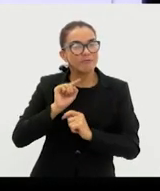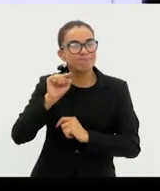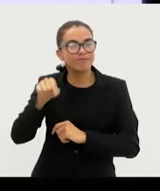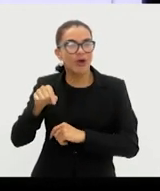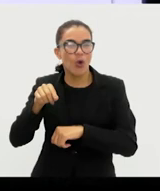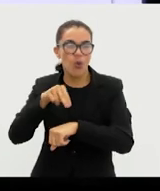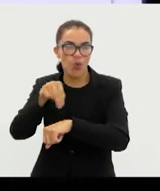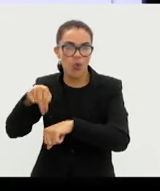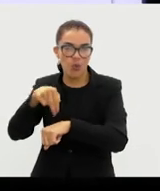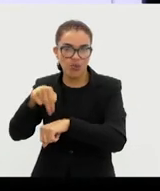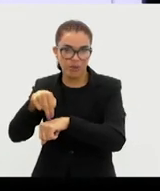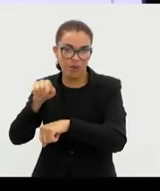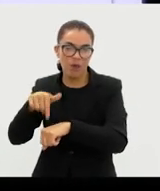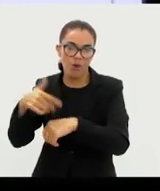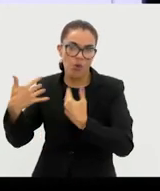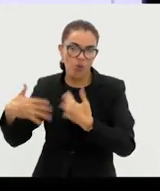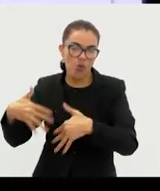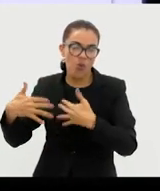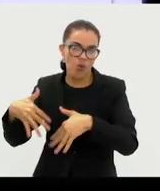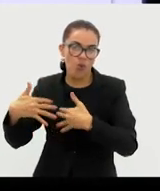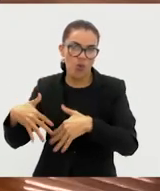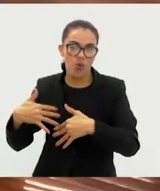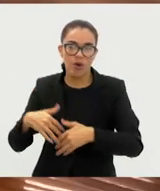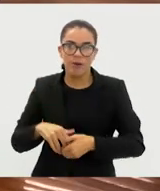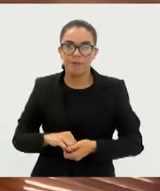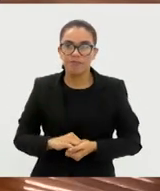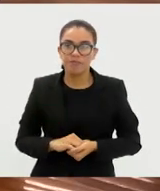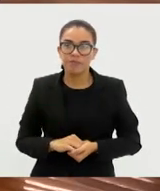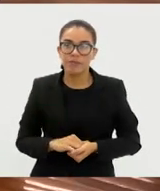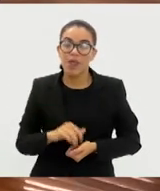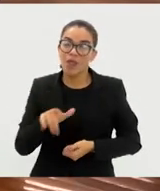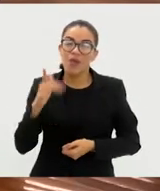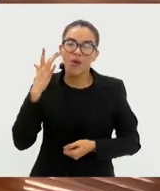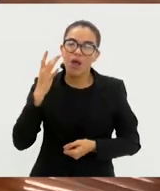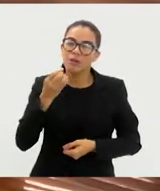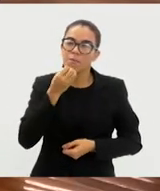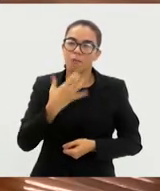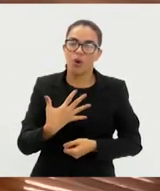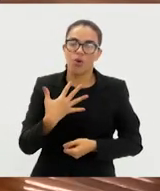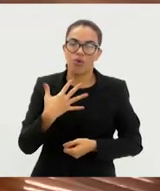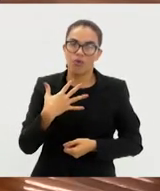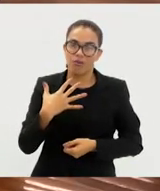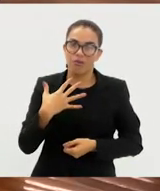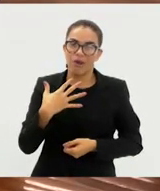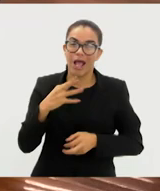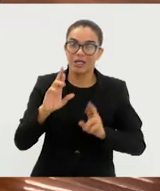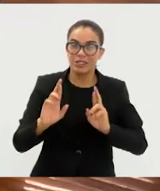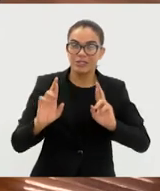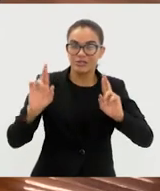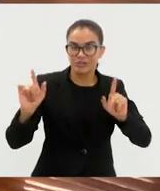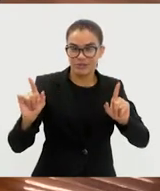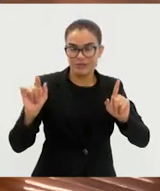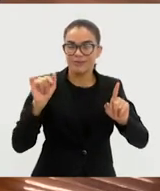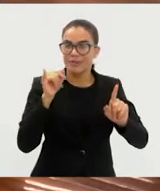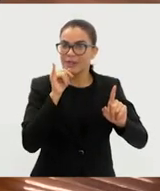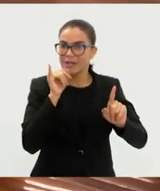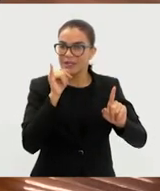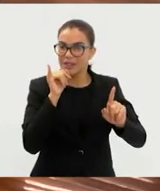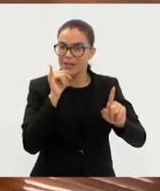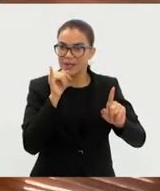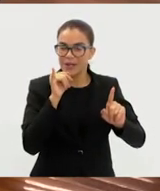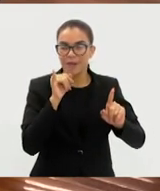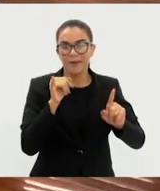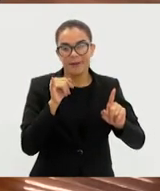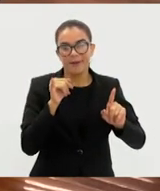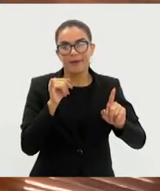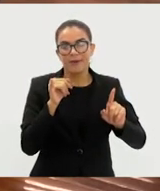Algum detalhe aqui, Liliane, que você possa chamar a atenção? É bom pontuar a diferença muito grande em função